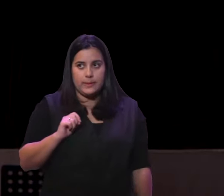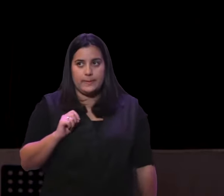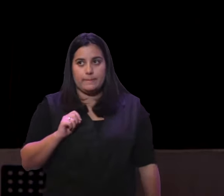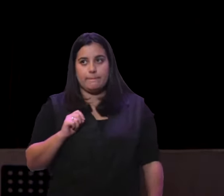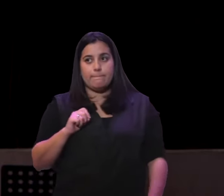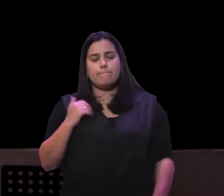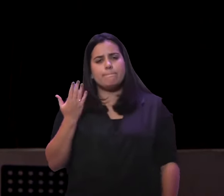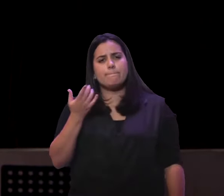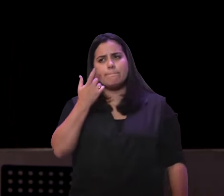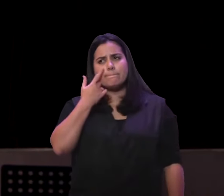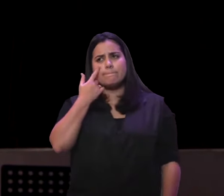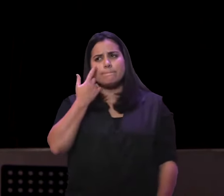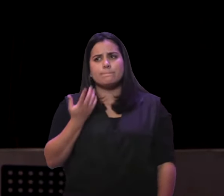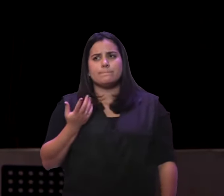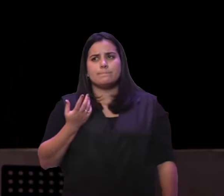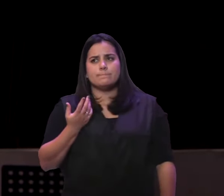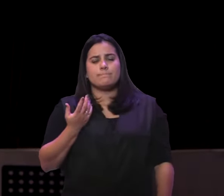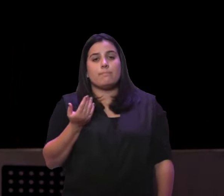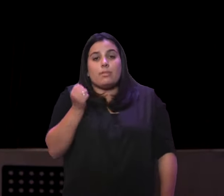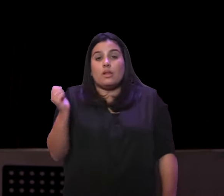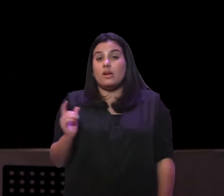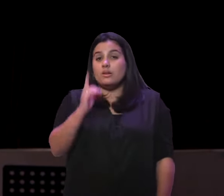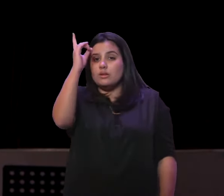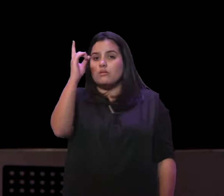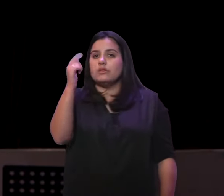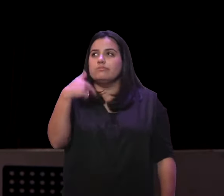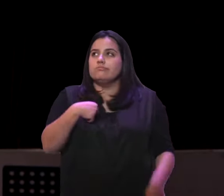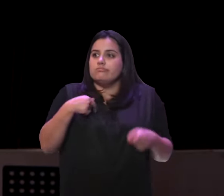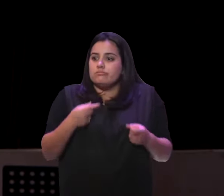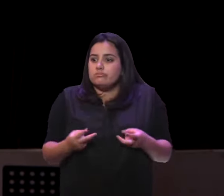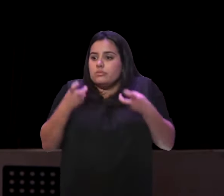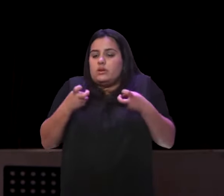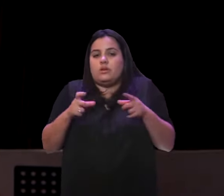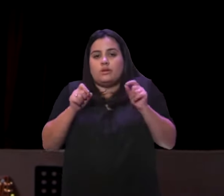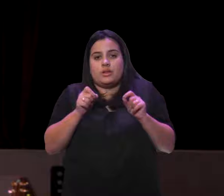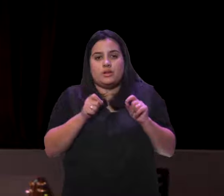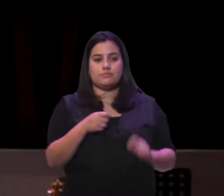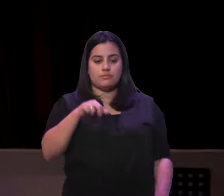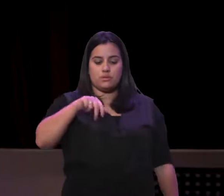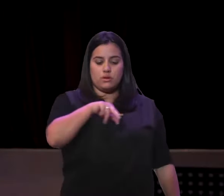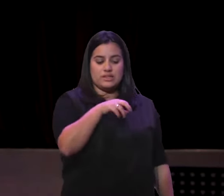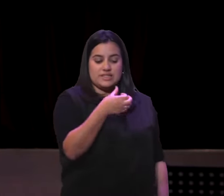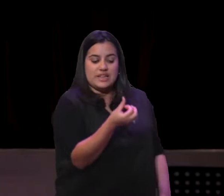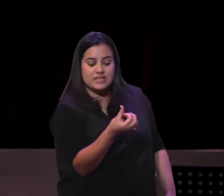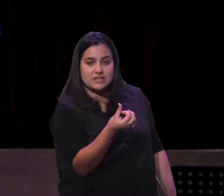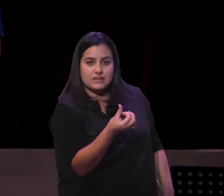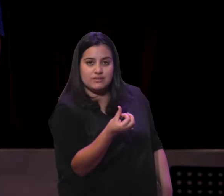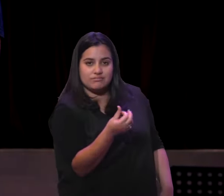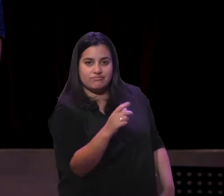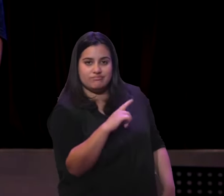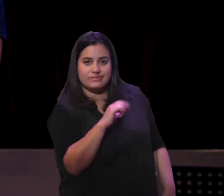E olha só que interessante, quando Davi se toca disso, a cada 6 passos ele sacrificava um animal.